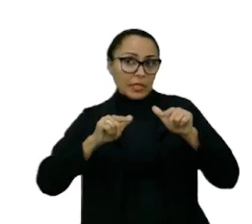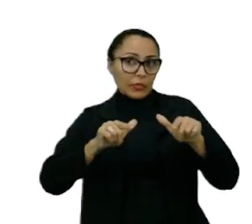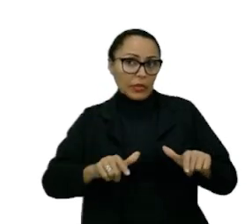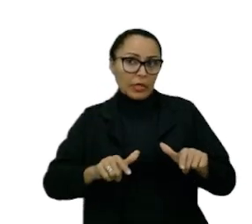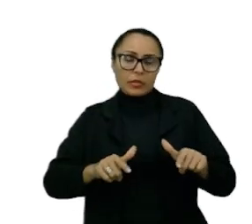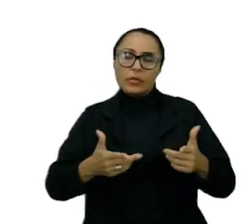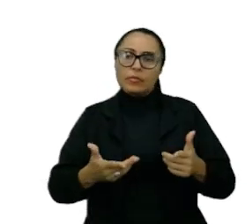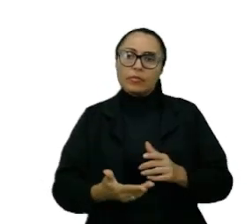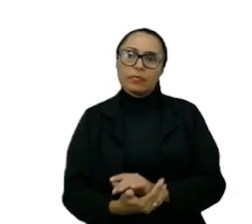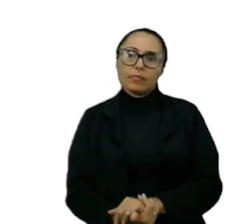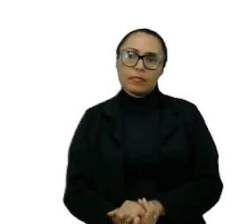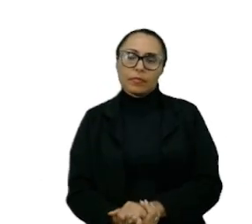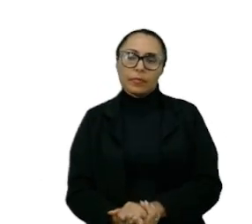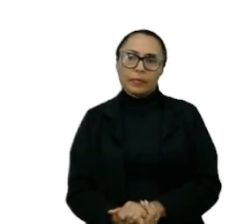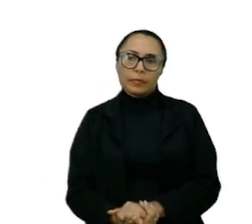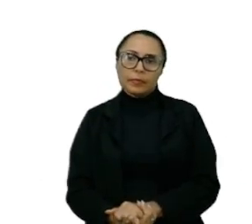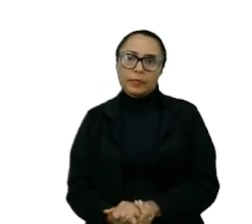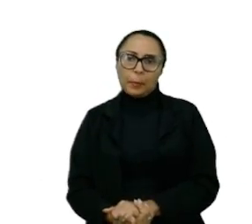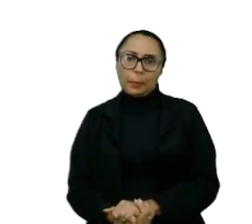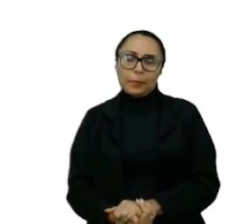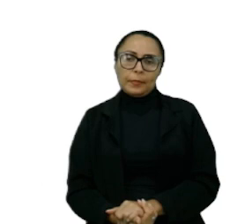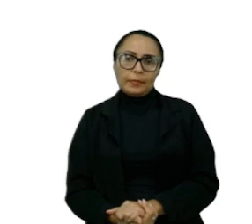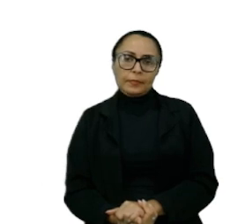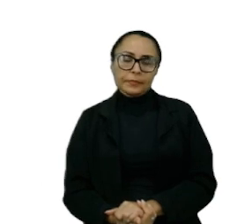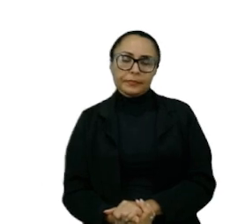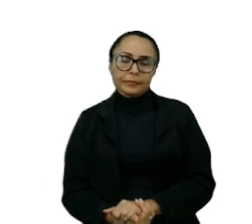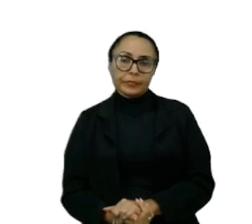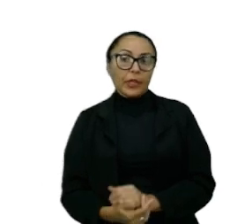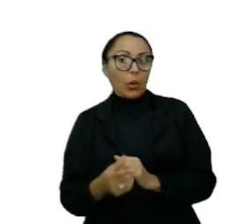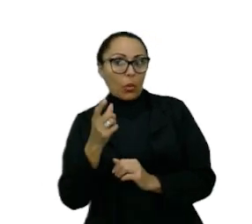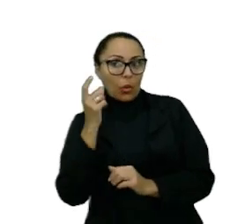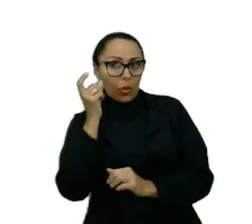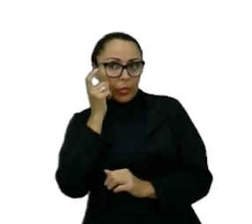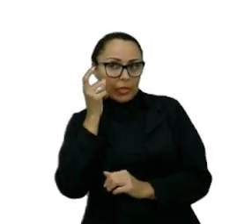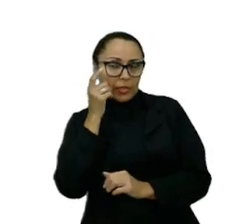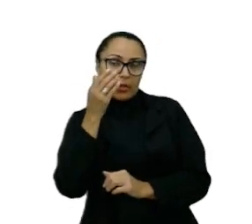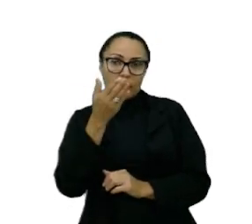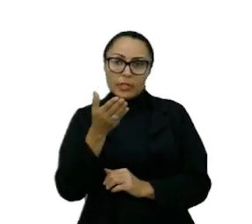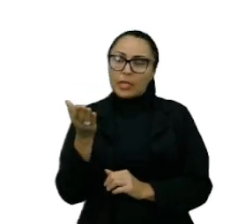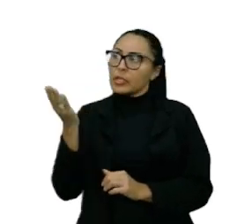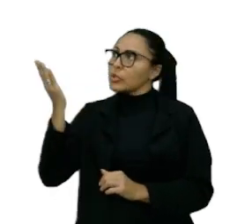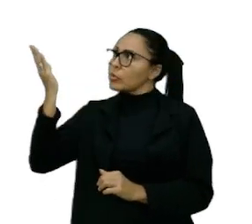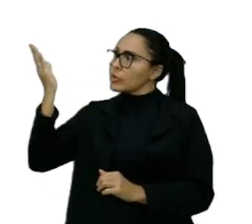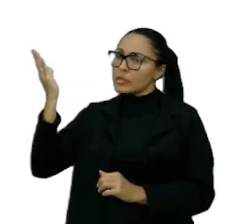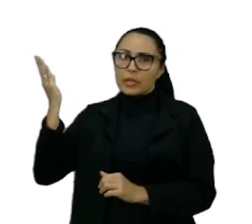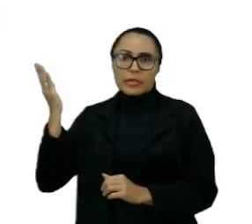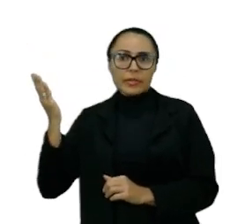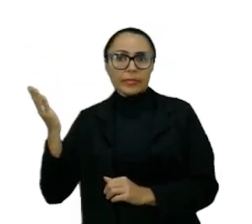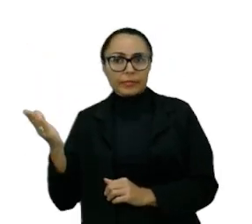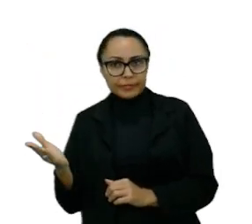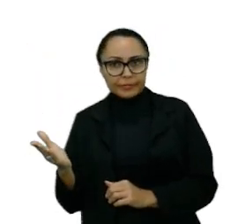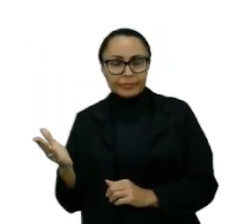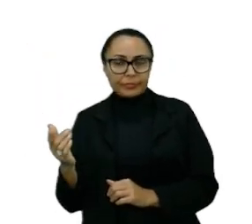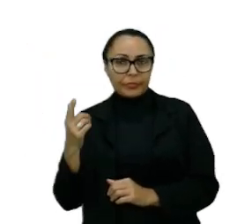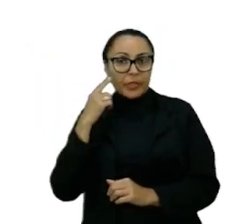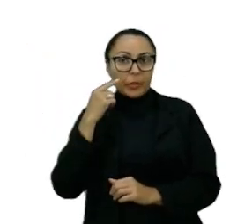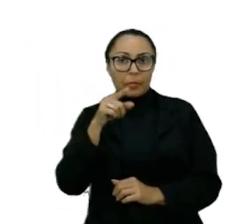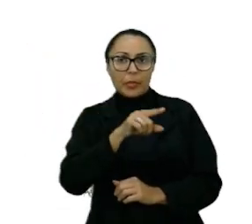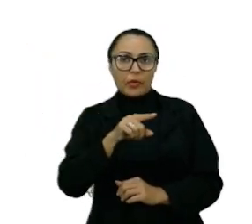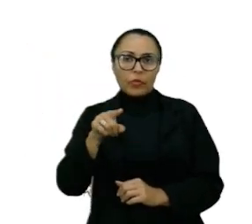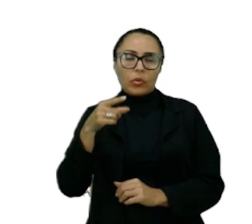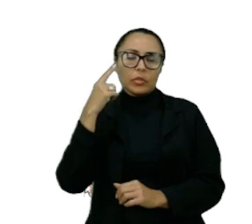mantida. Então, veja que todo esse fluxo, né, é para você